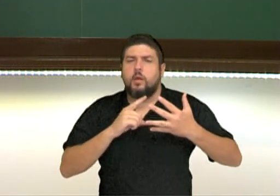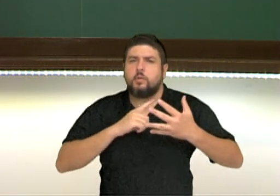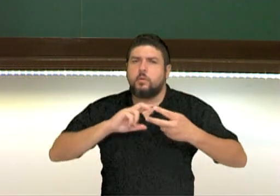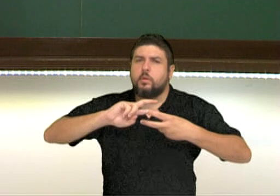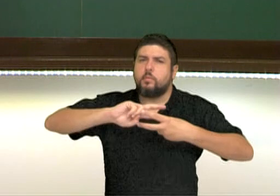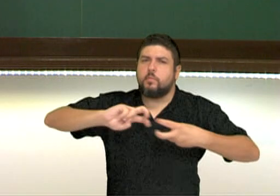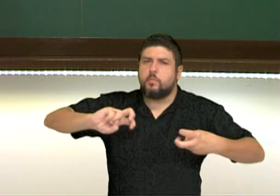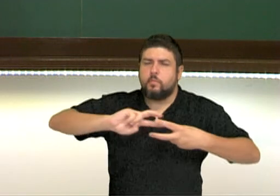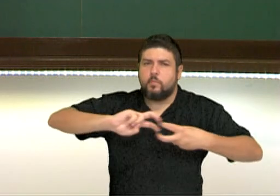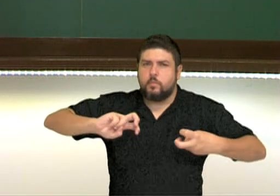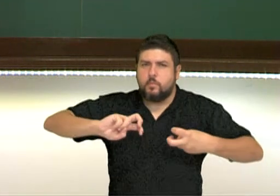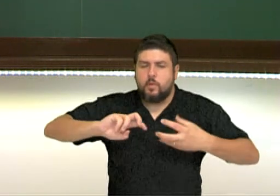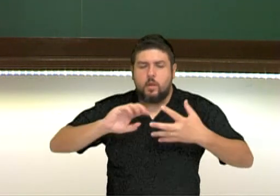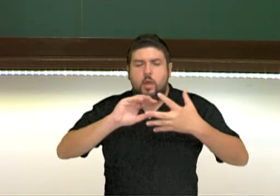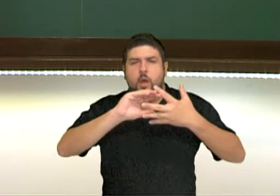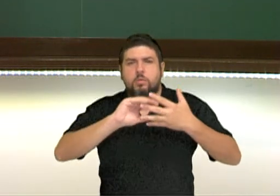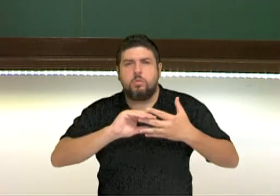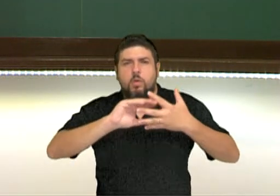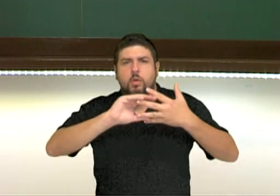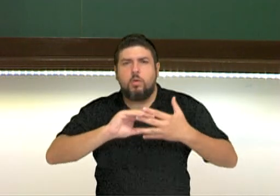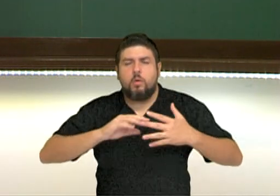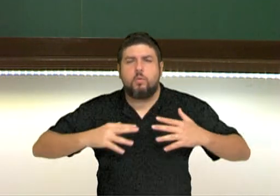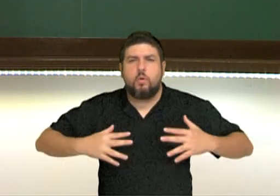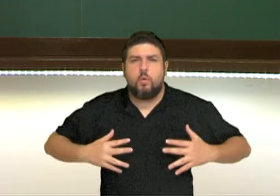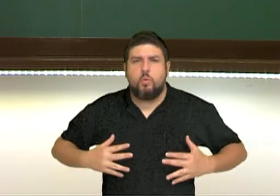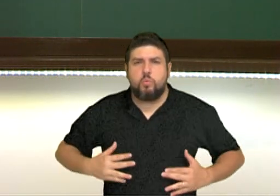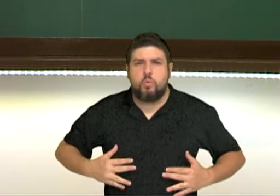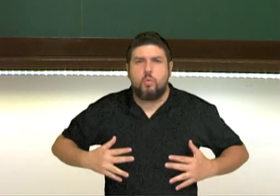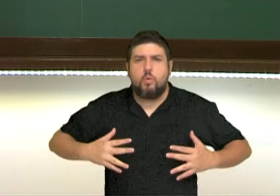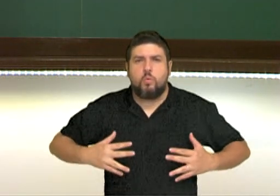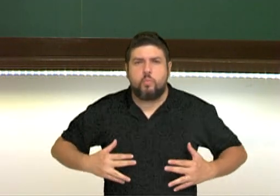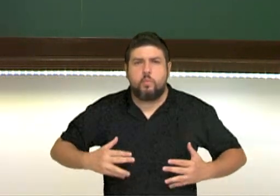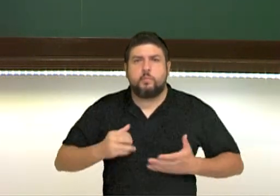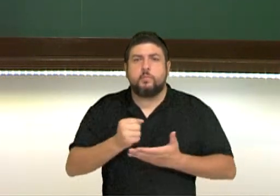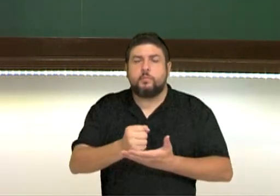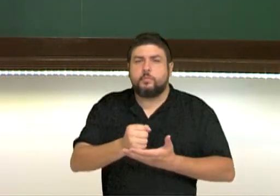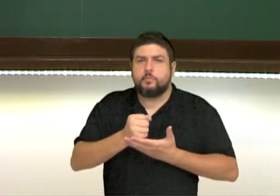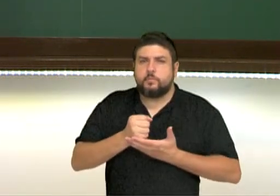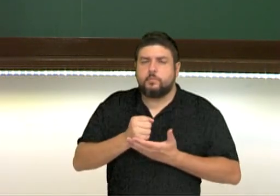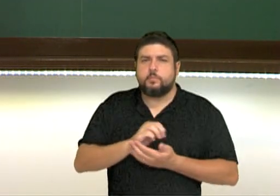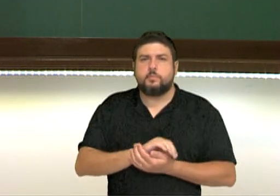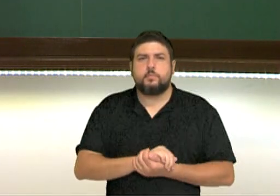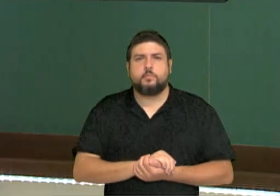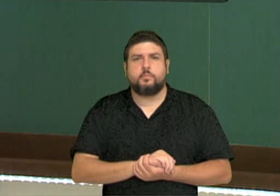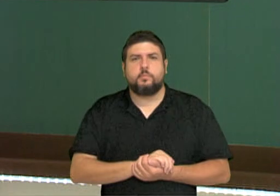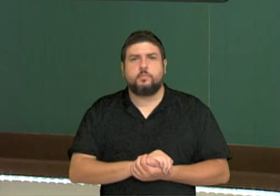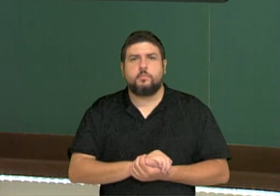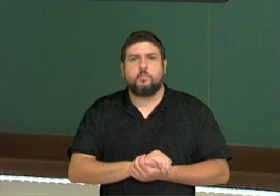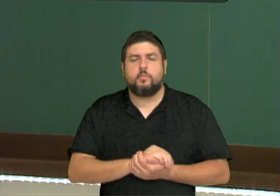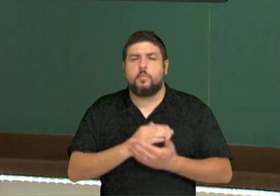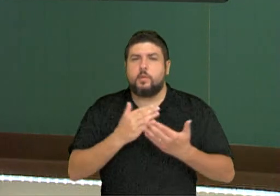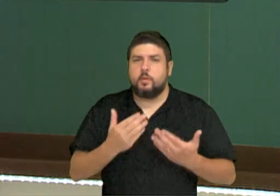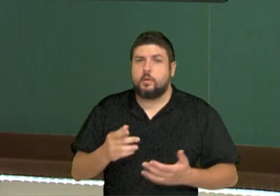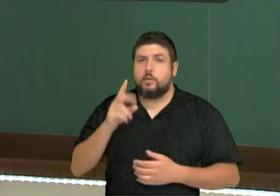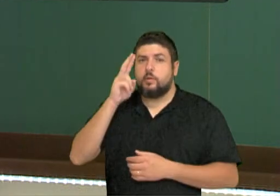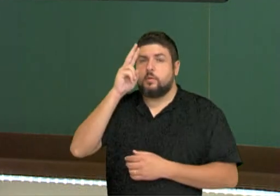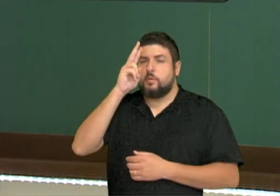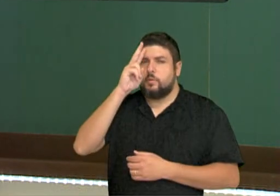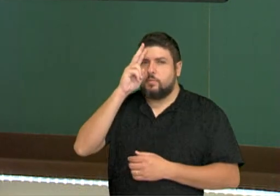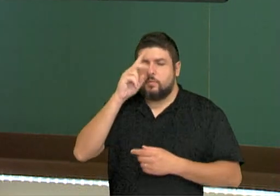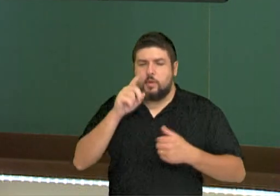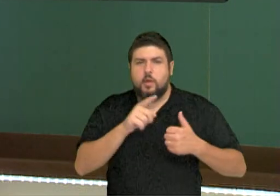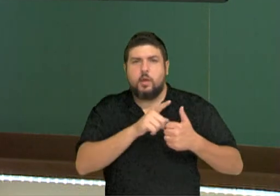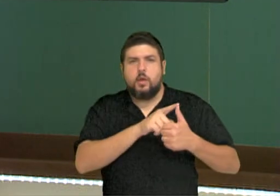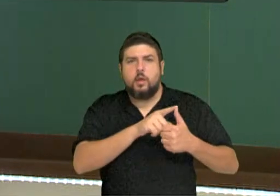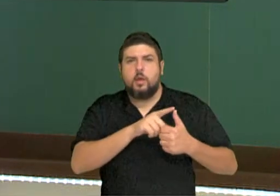musculatura que também está agindo durante a nossa respiração. Então, lembrando aqui, diafragma